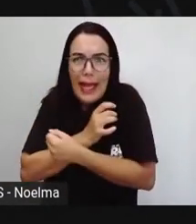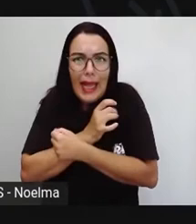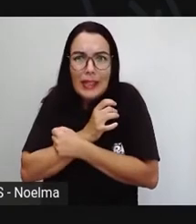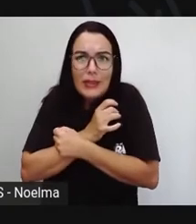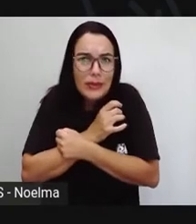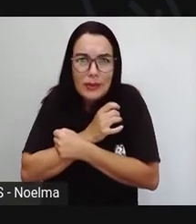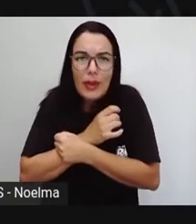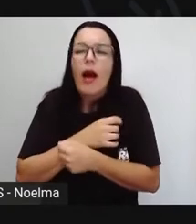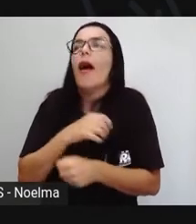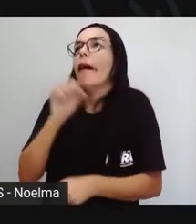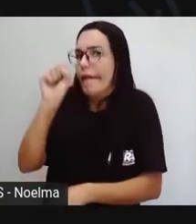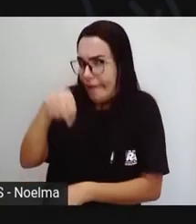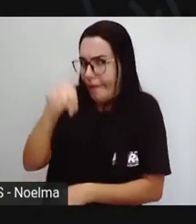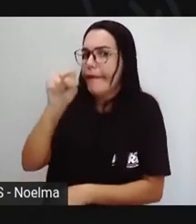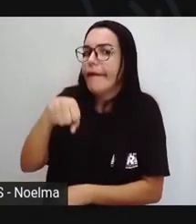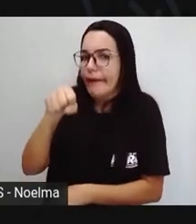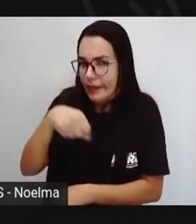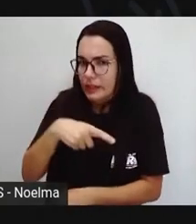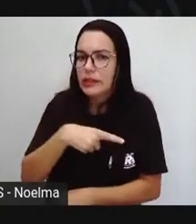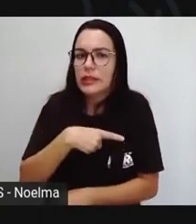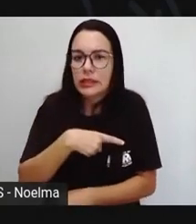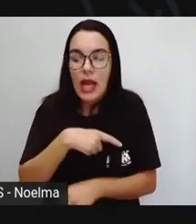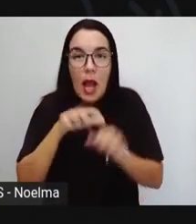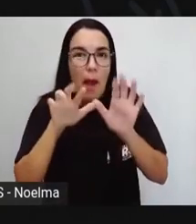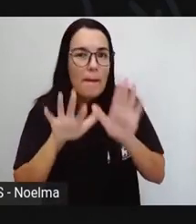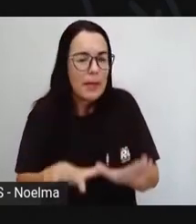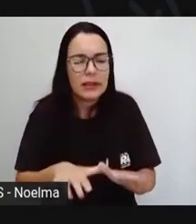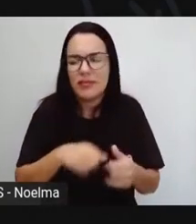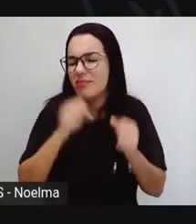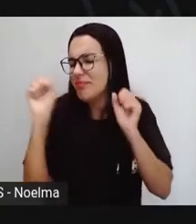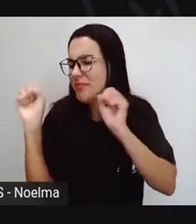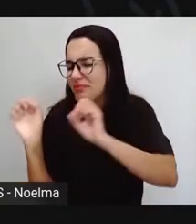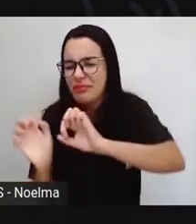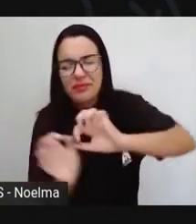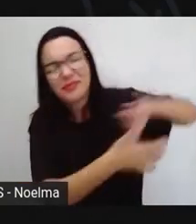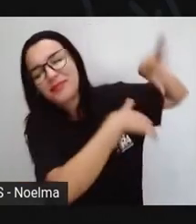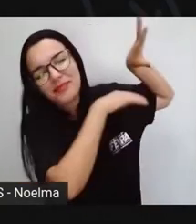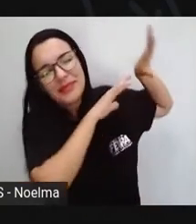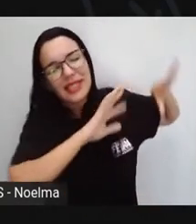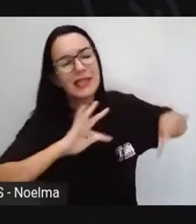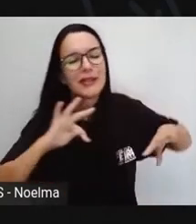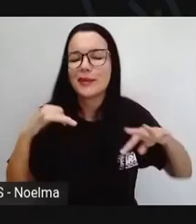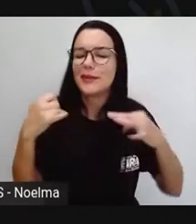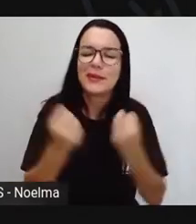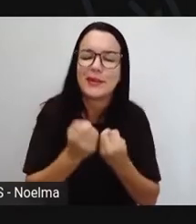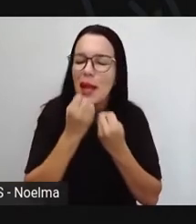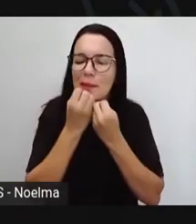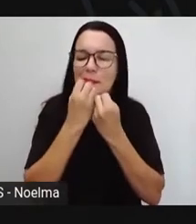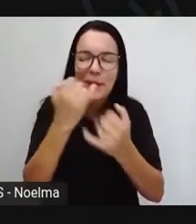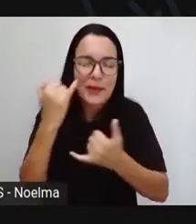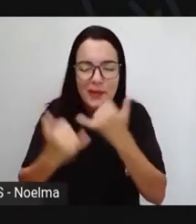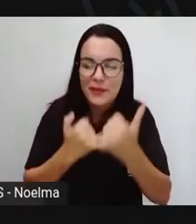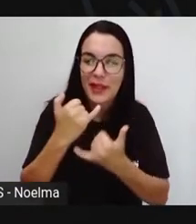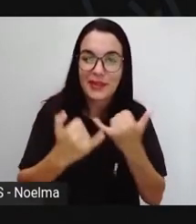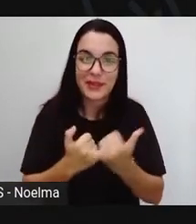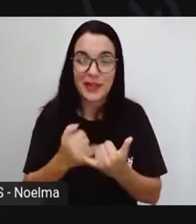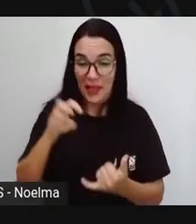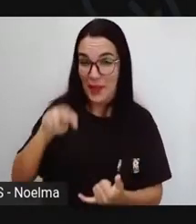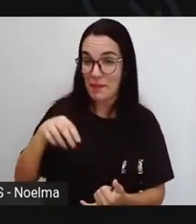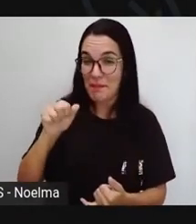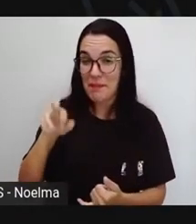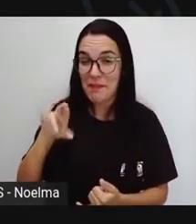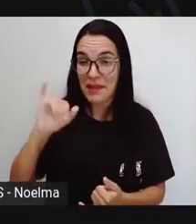Ah, se dava! Mas o resto era tão divertido. Mariana só queria saber